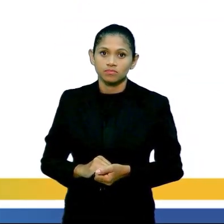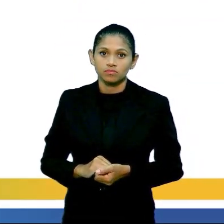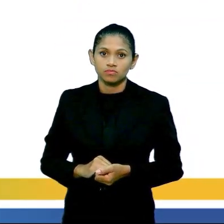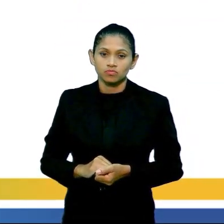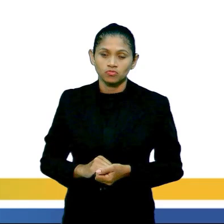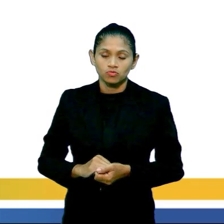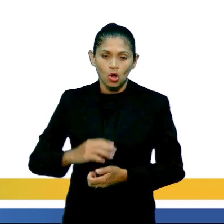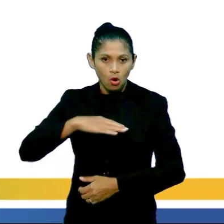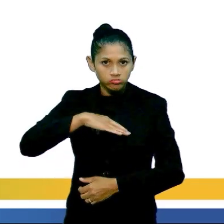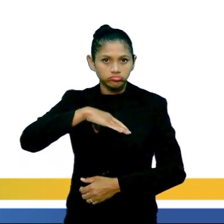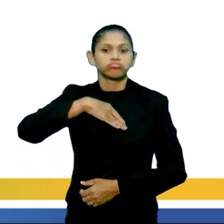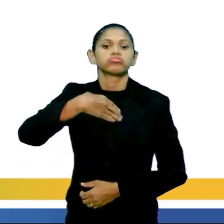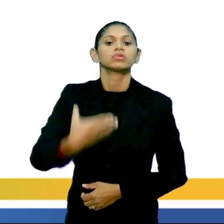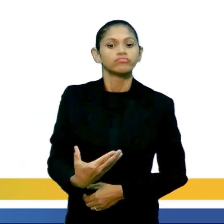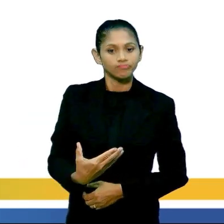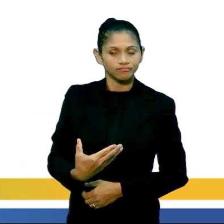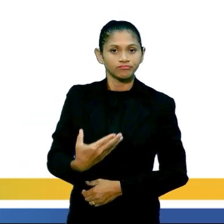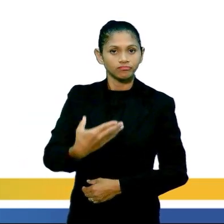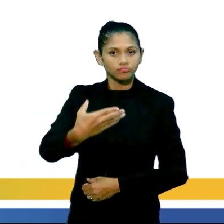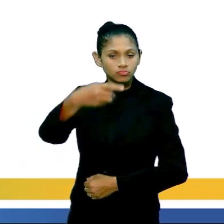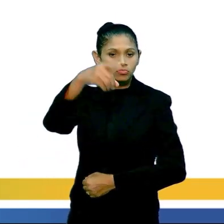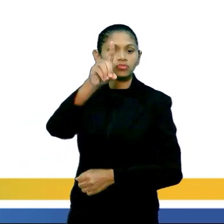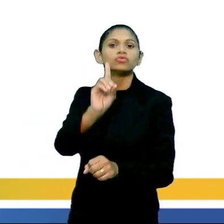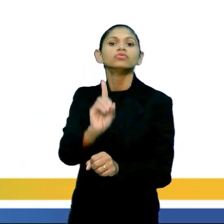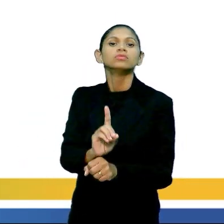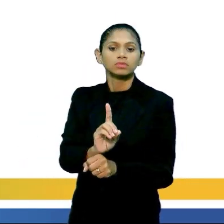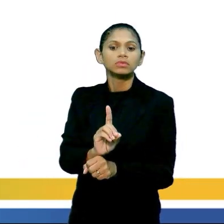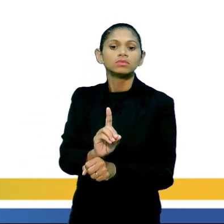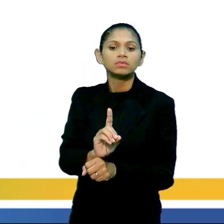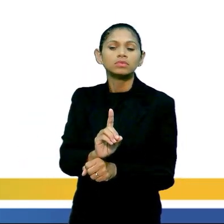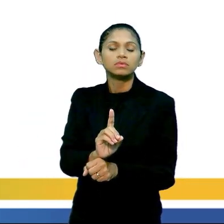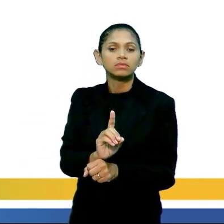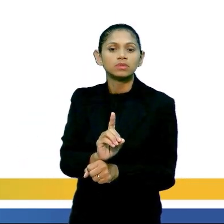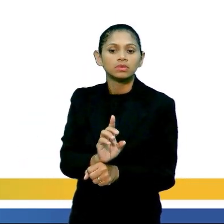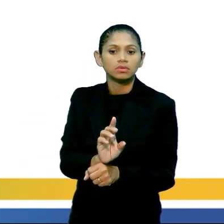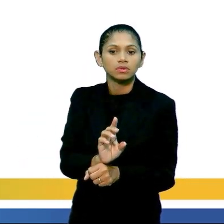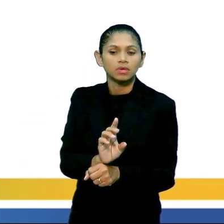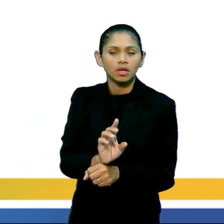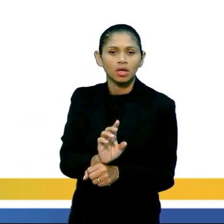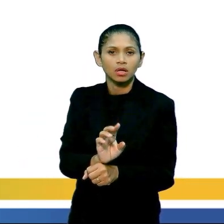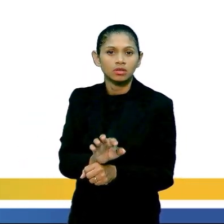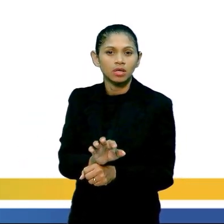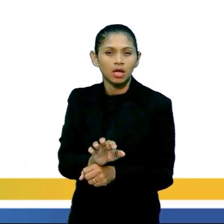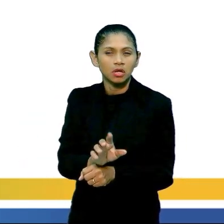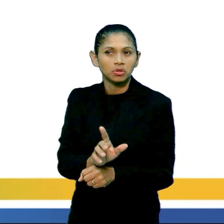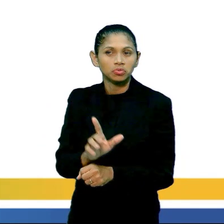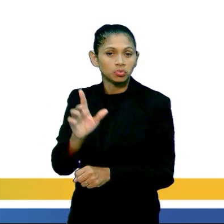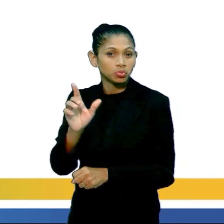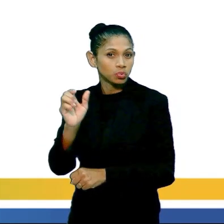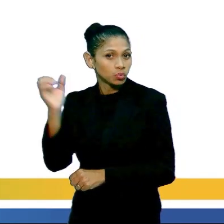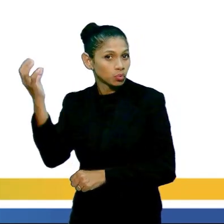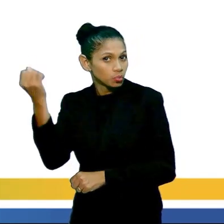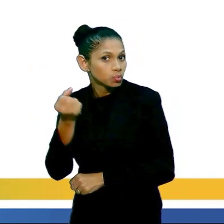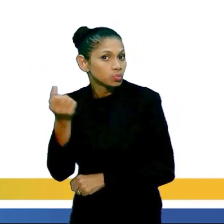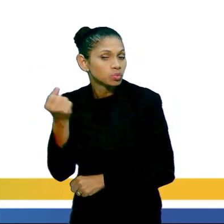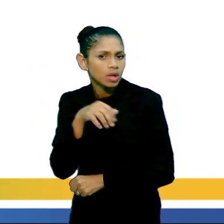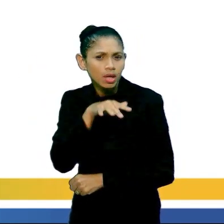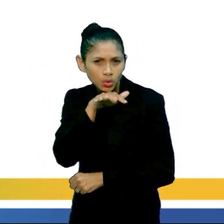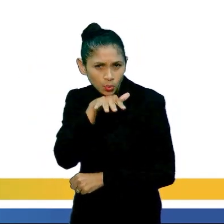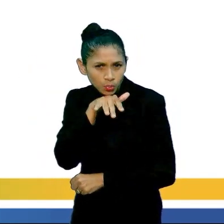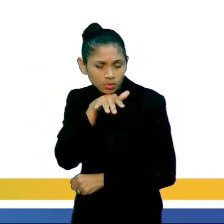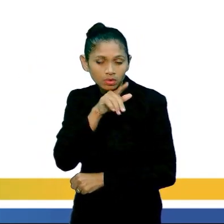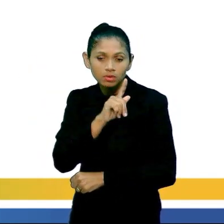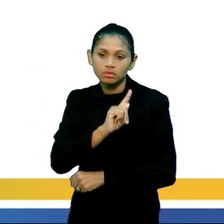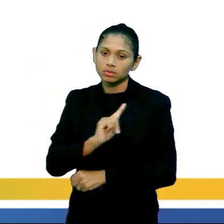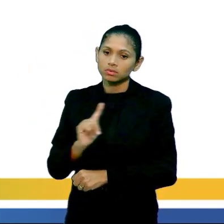da situação arriscada, leite ruim? Não, galera. Claro que vai falando ali e podemos